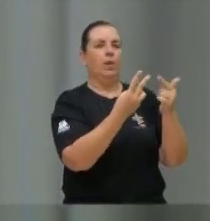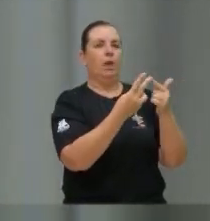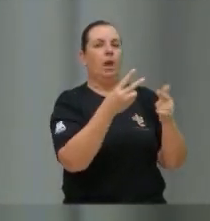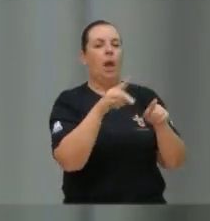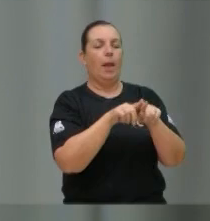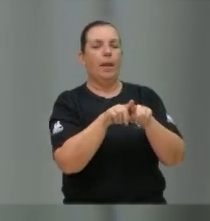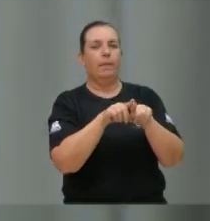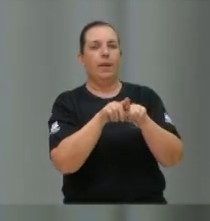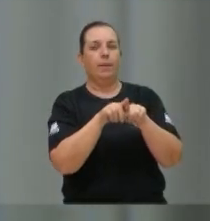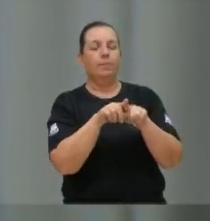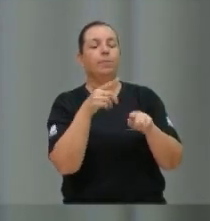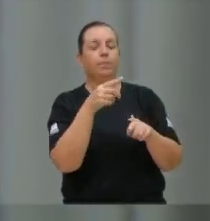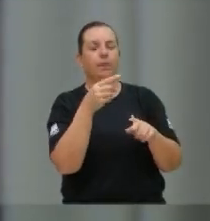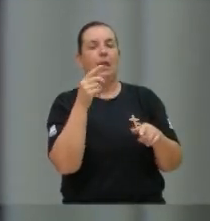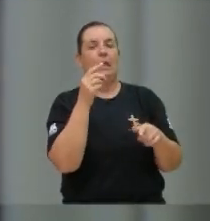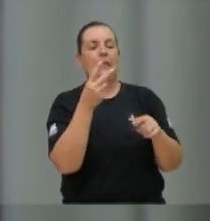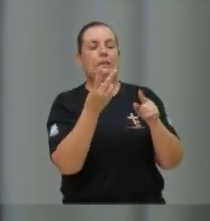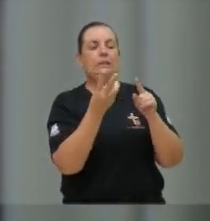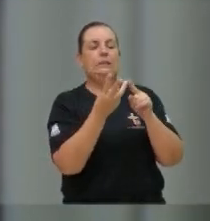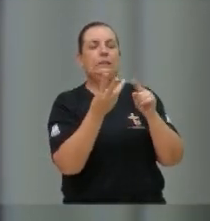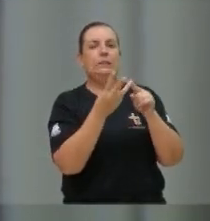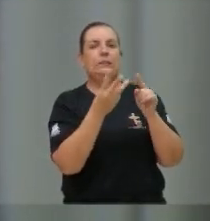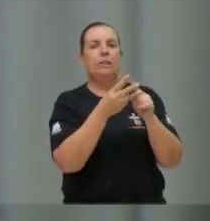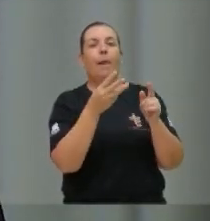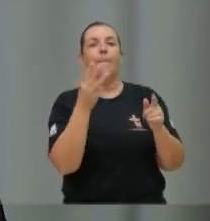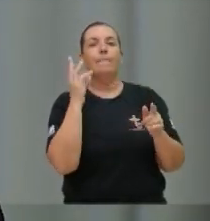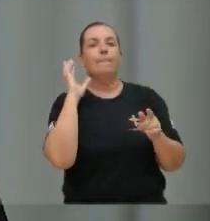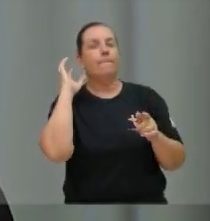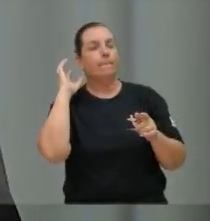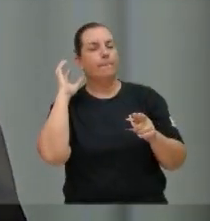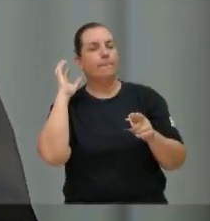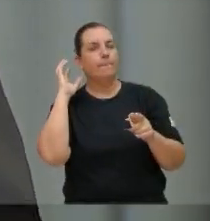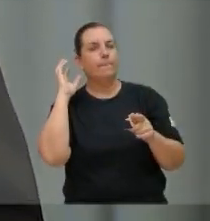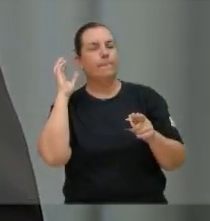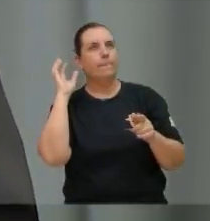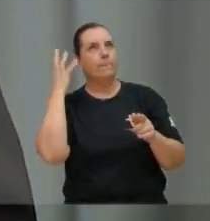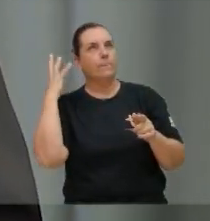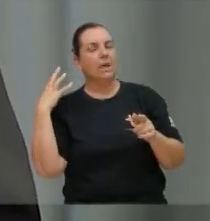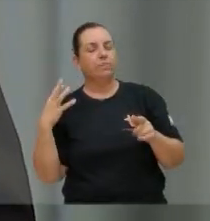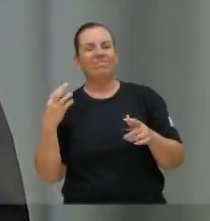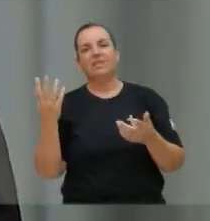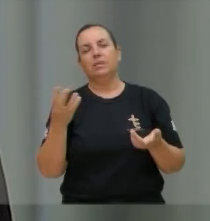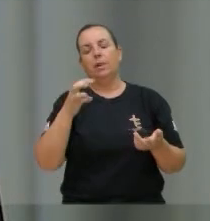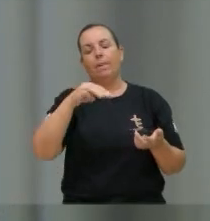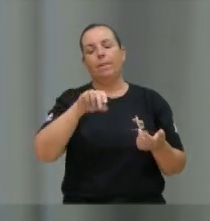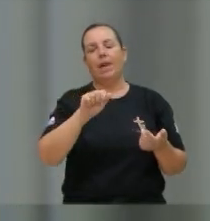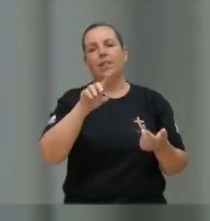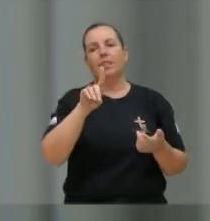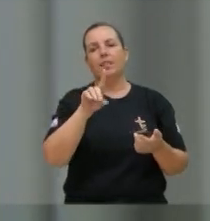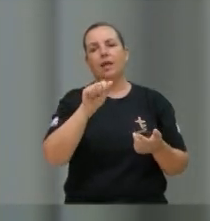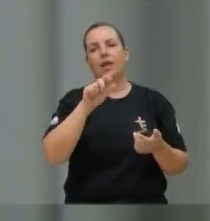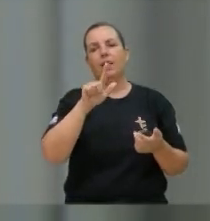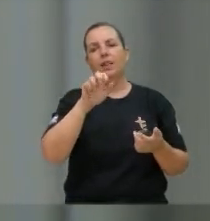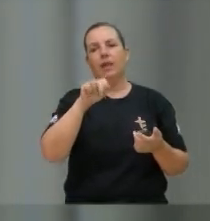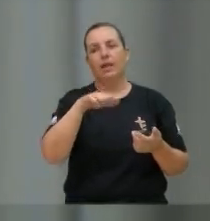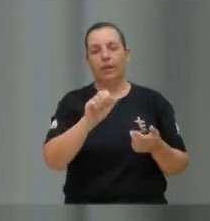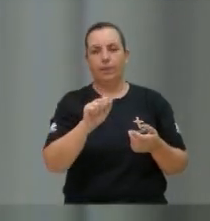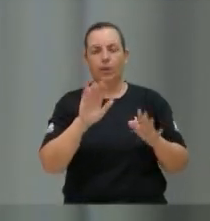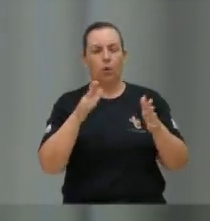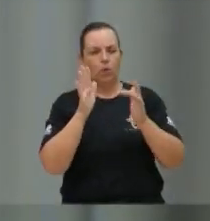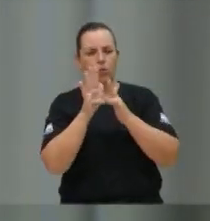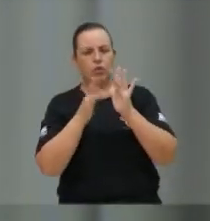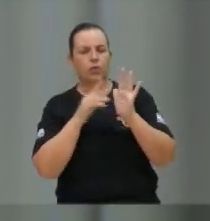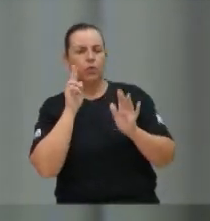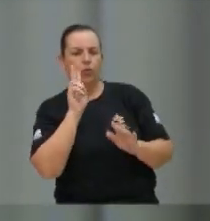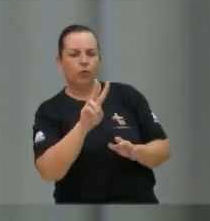de Cléofas, e Maria Madalena. Quando Jesus viu sua mãe e perto dela o